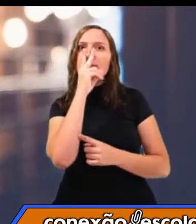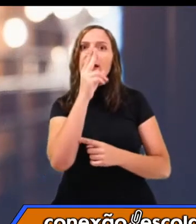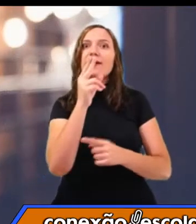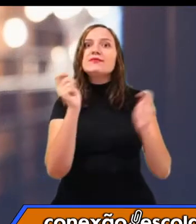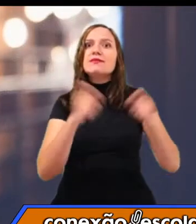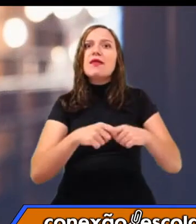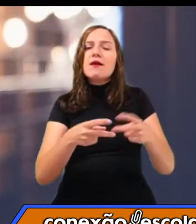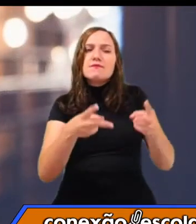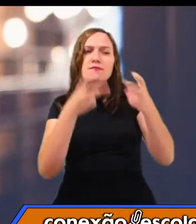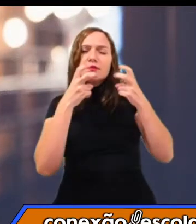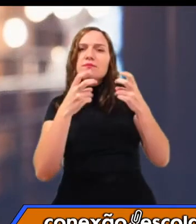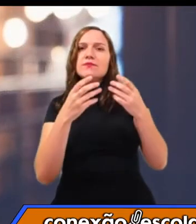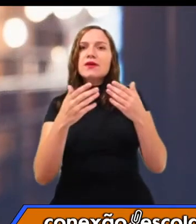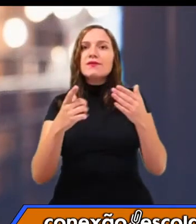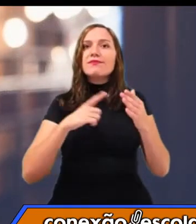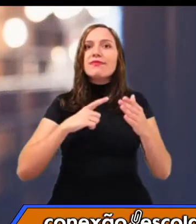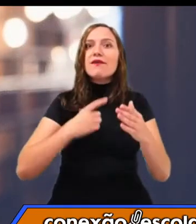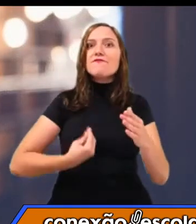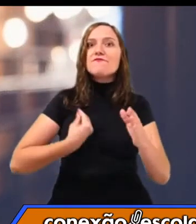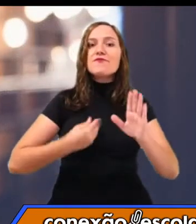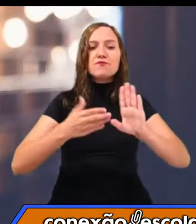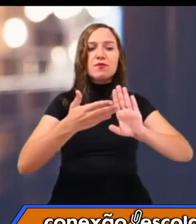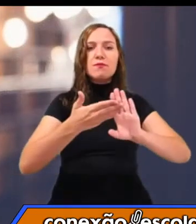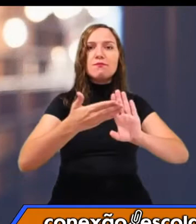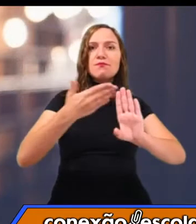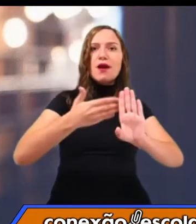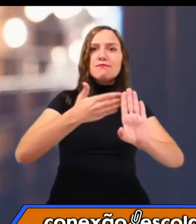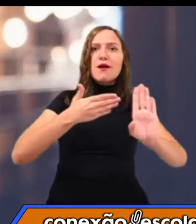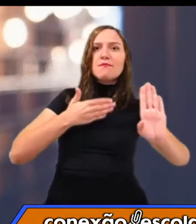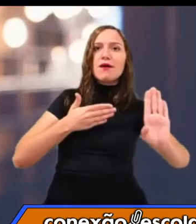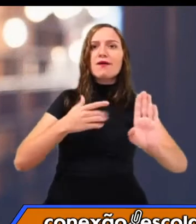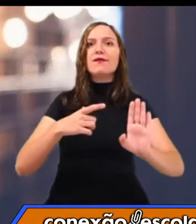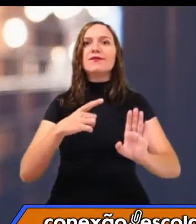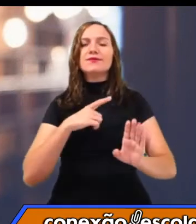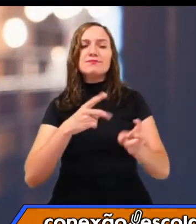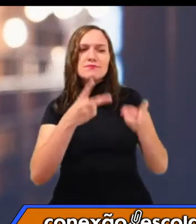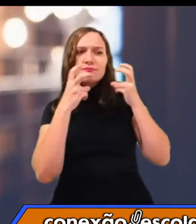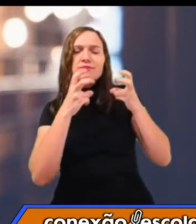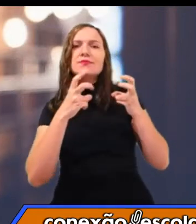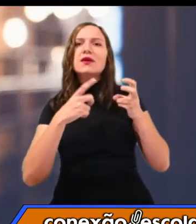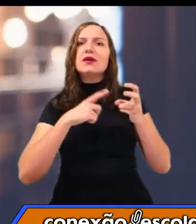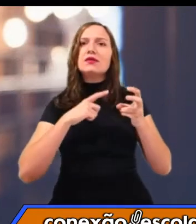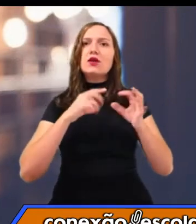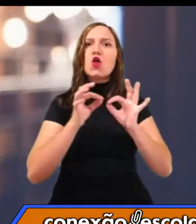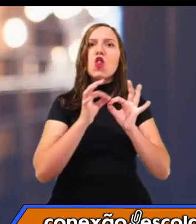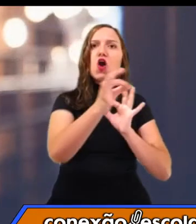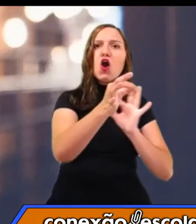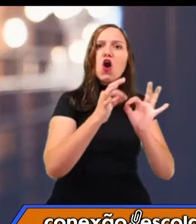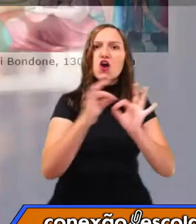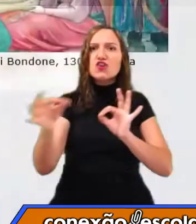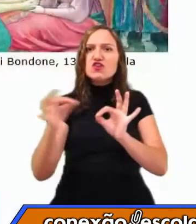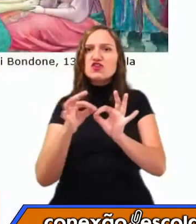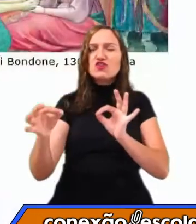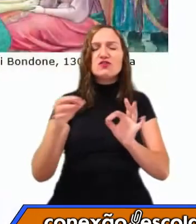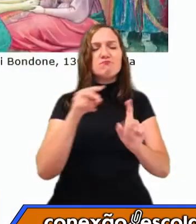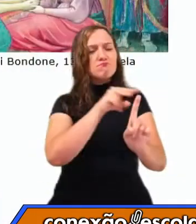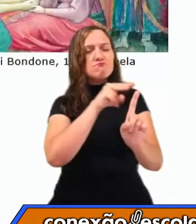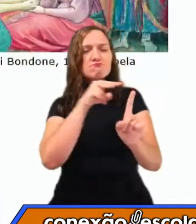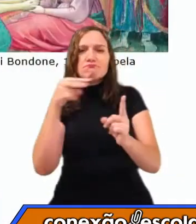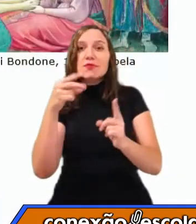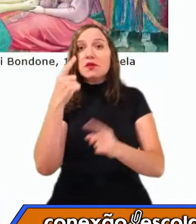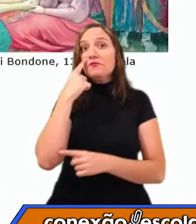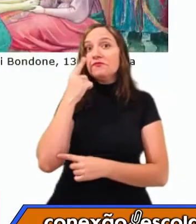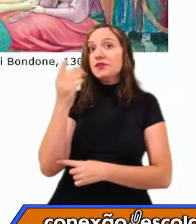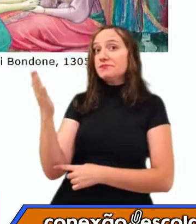profundidade e dá a possibilidade de, na pintura, colocar diversos planos. Aí você tem na